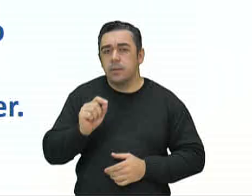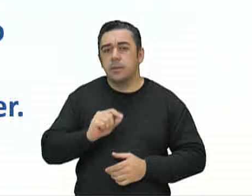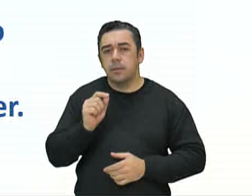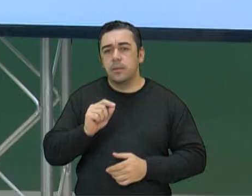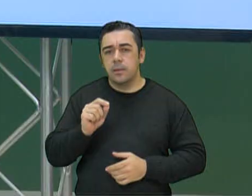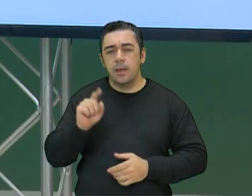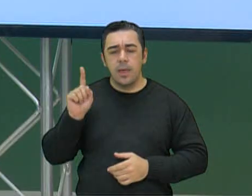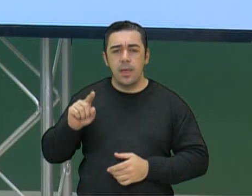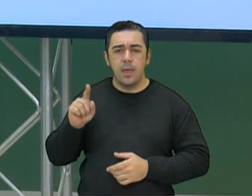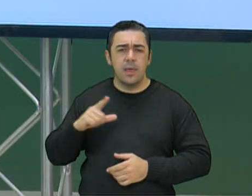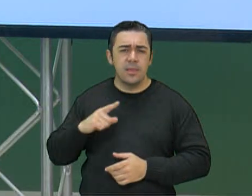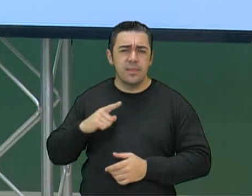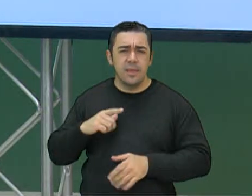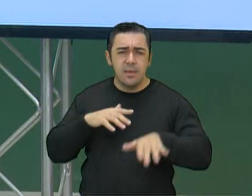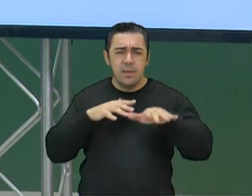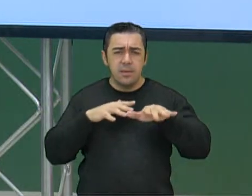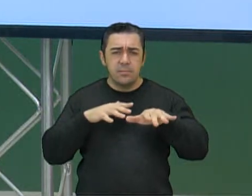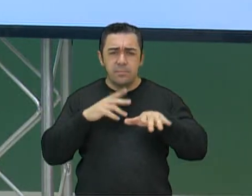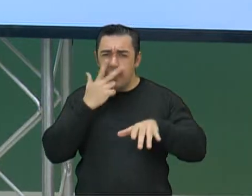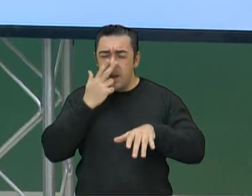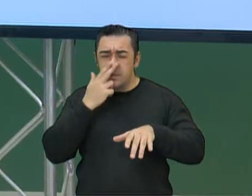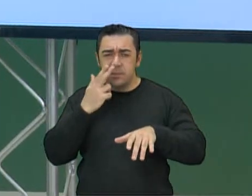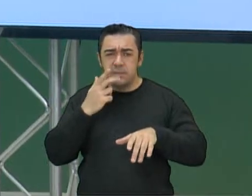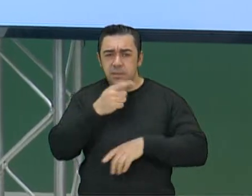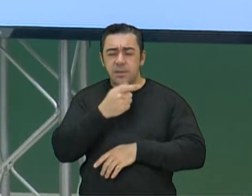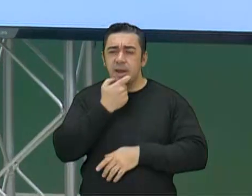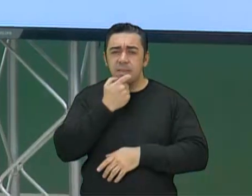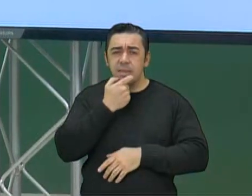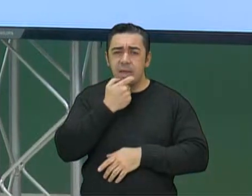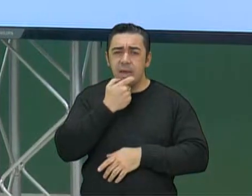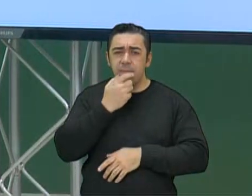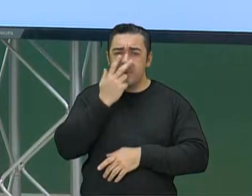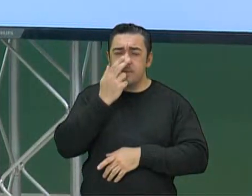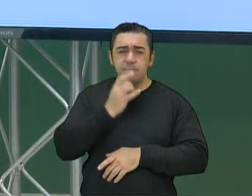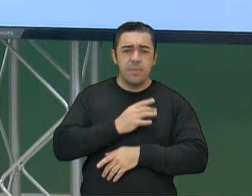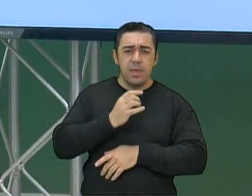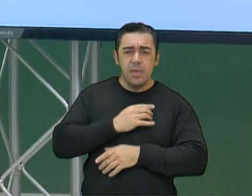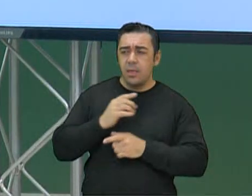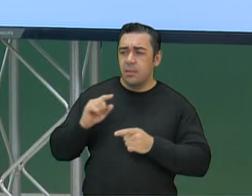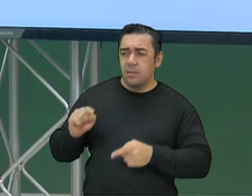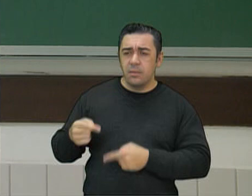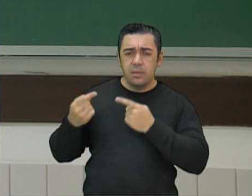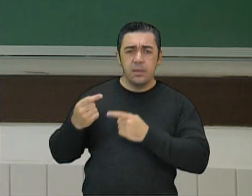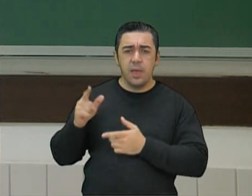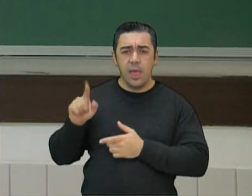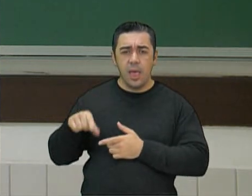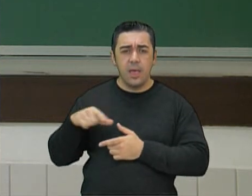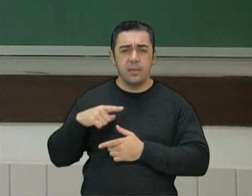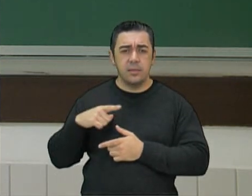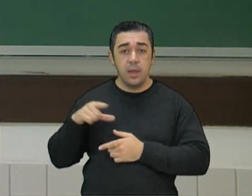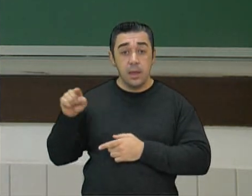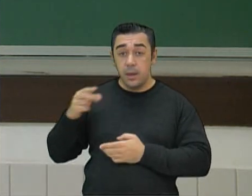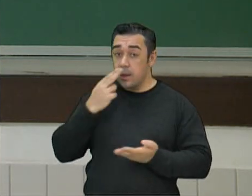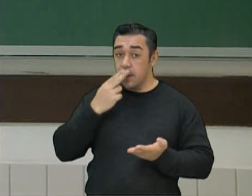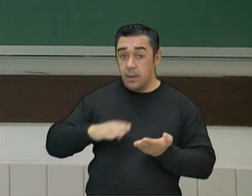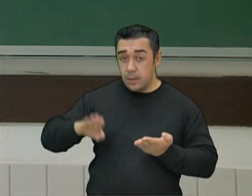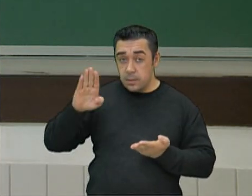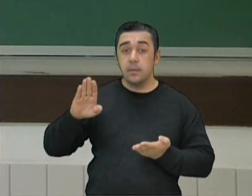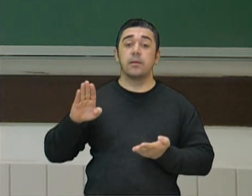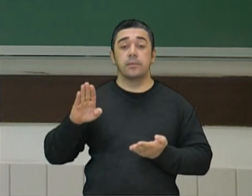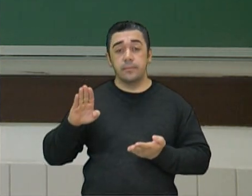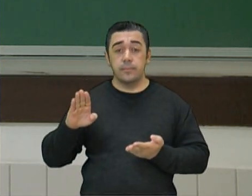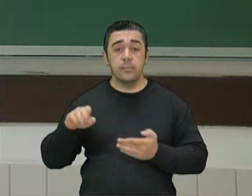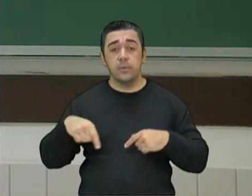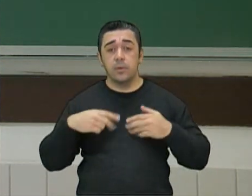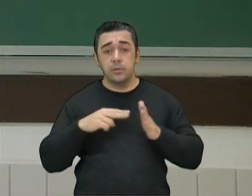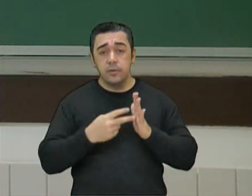sobre esse protesto muito tímido do Chamberlain contra o Hitler. Diante dessa agressividade do Hitler, o Chamberlain seria